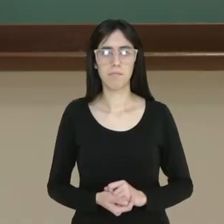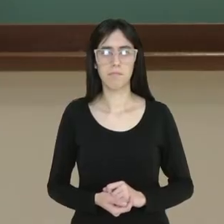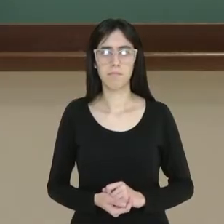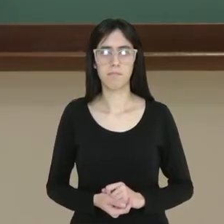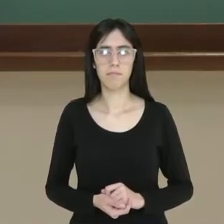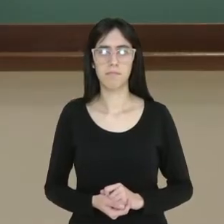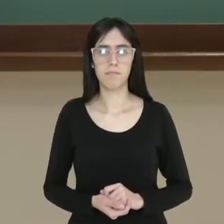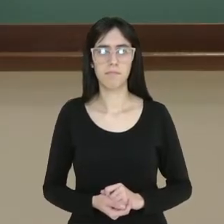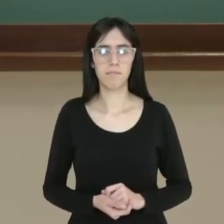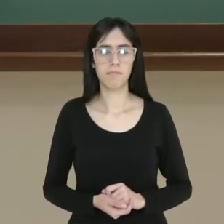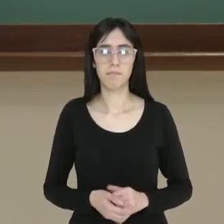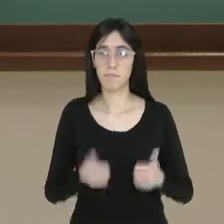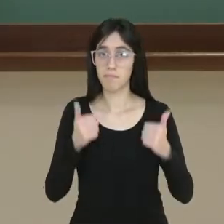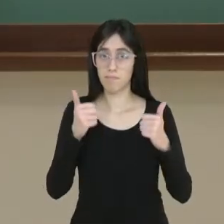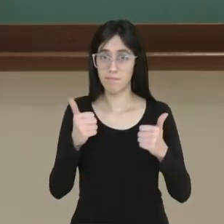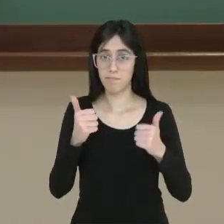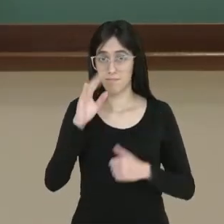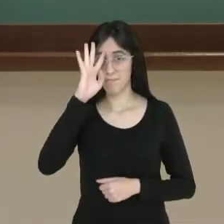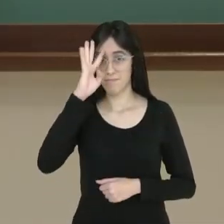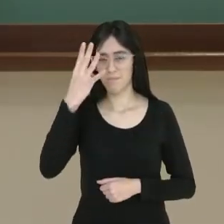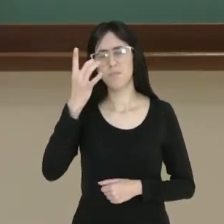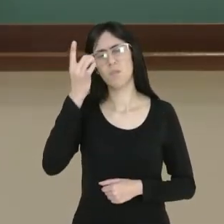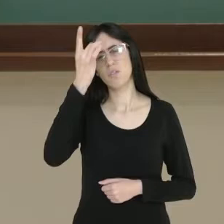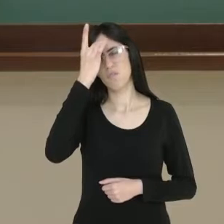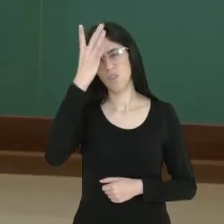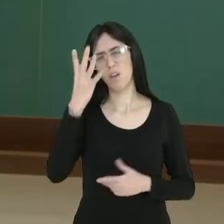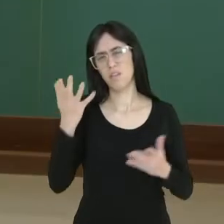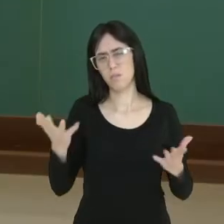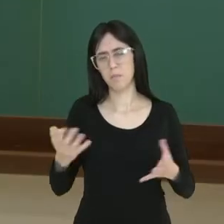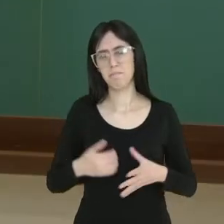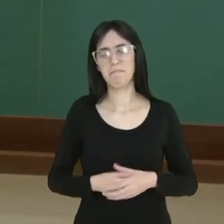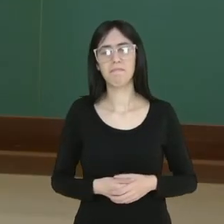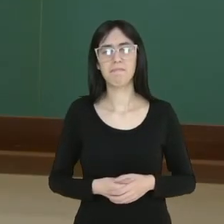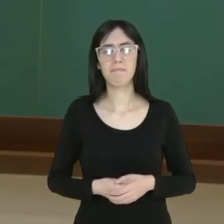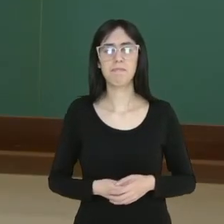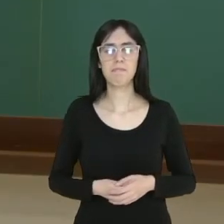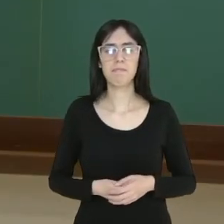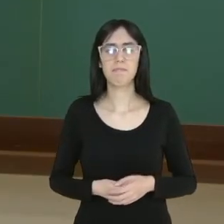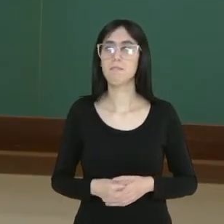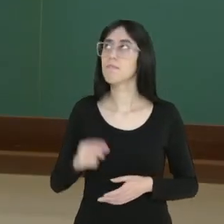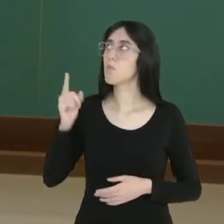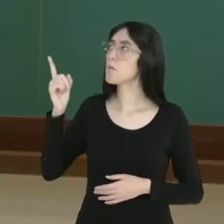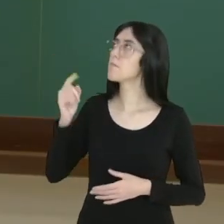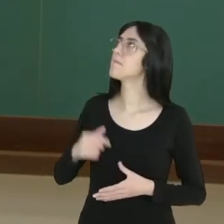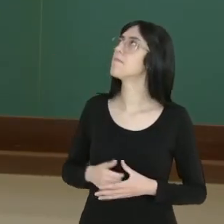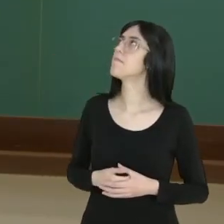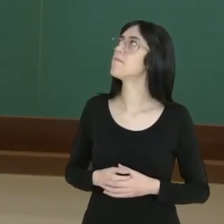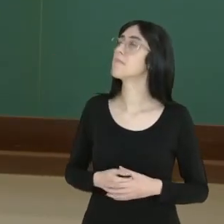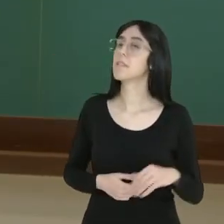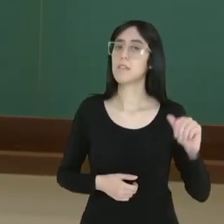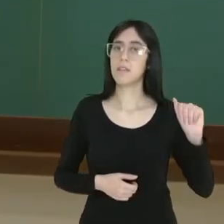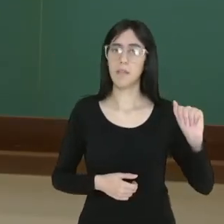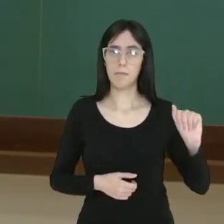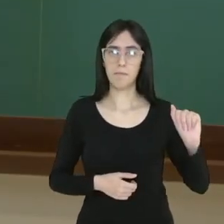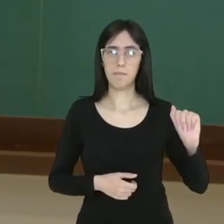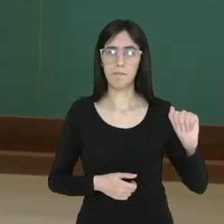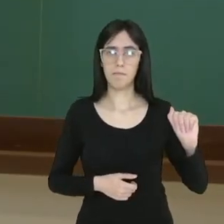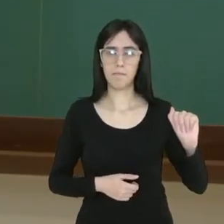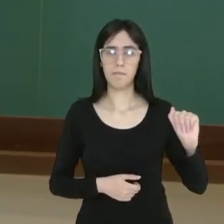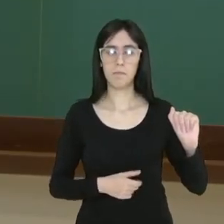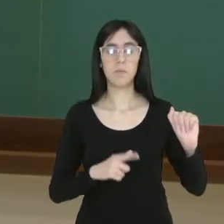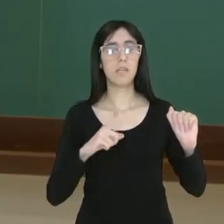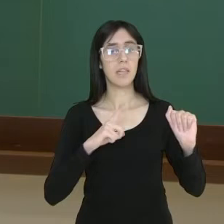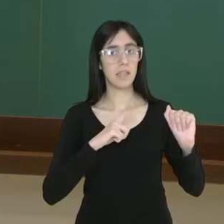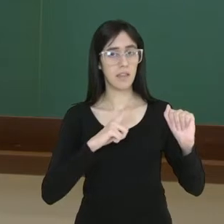E aí, resolveram? Tava fácil, né, pessoal? Então, vamos lá. Letra A. Temos